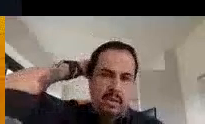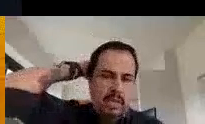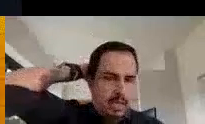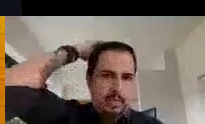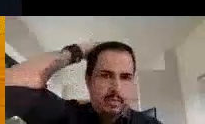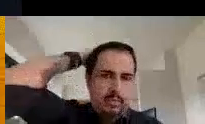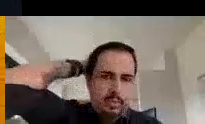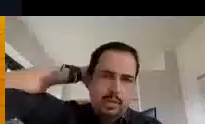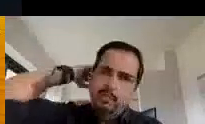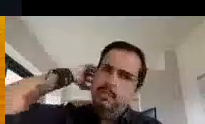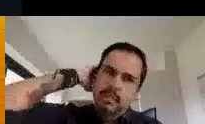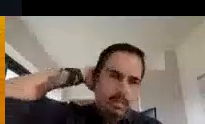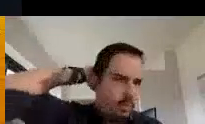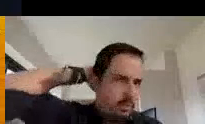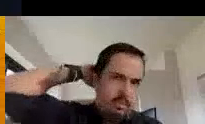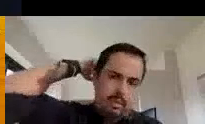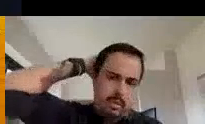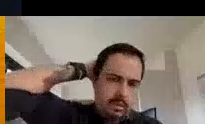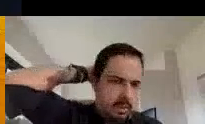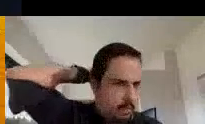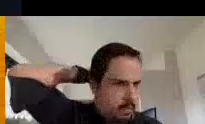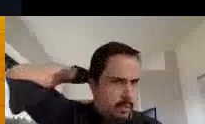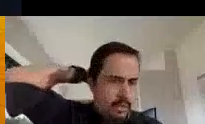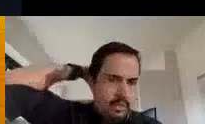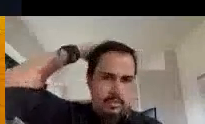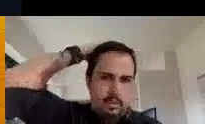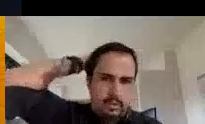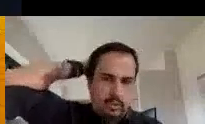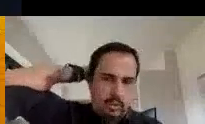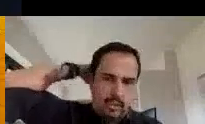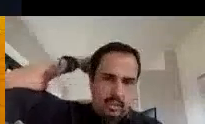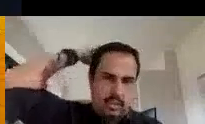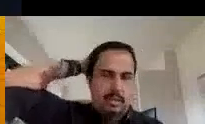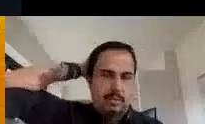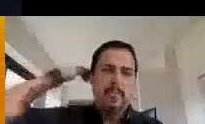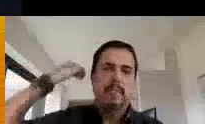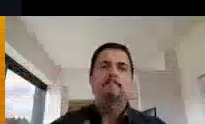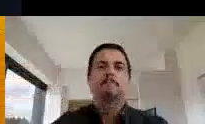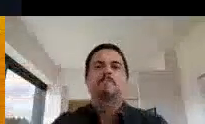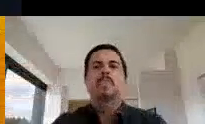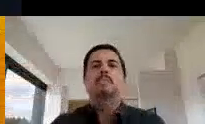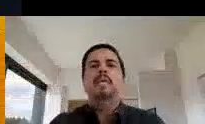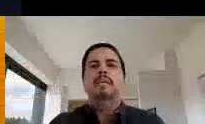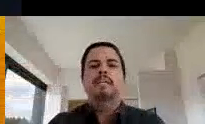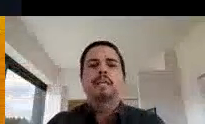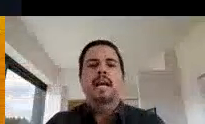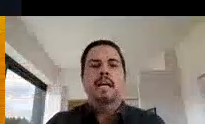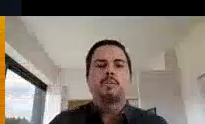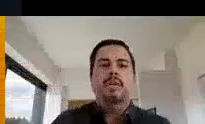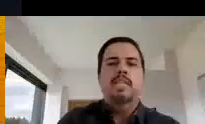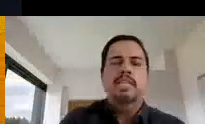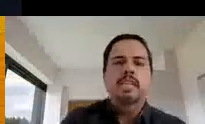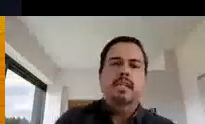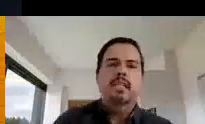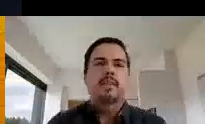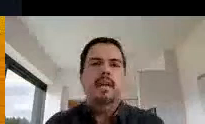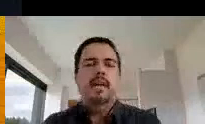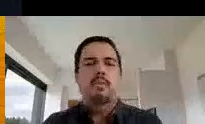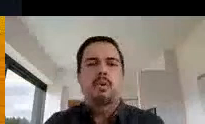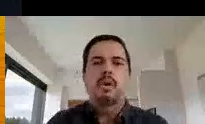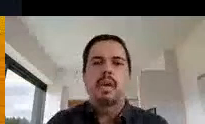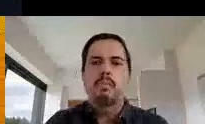24 horas. A maioria das pessoas fala besteira 24 horas. Eu vou dizer para vocês que o nosso grande Sebrae também cai no